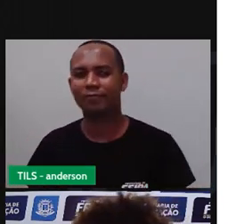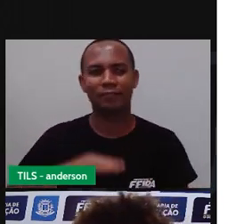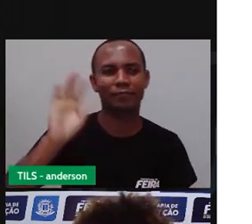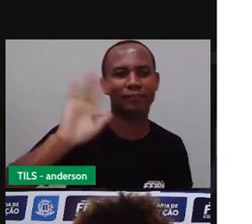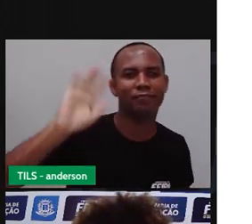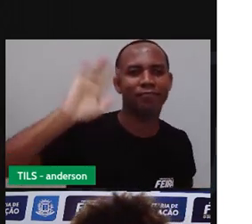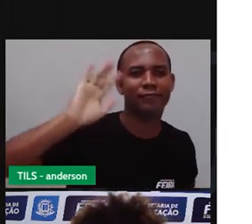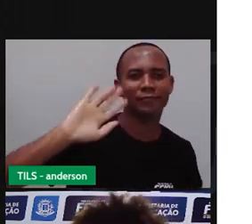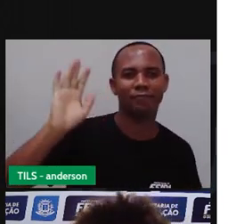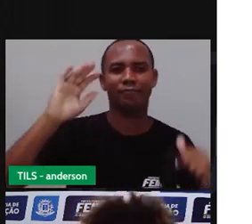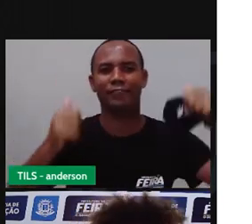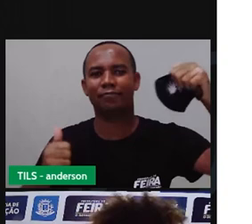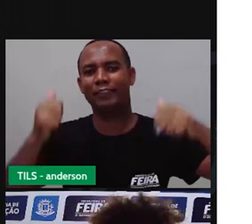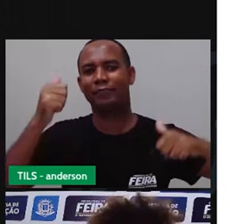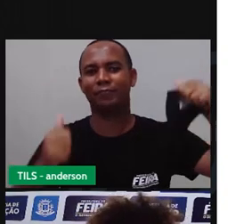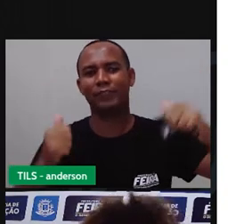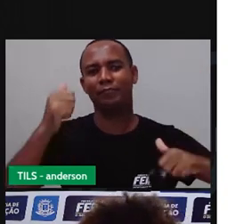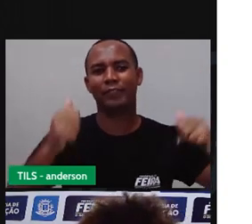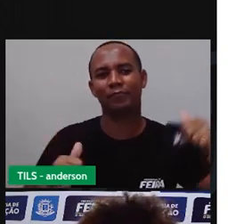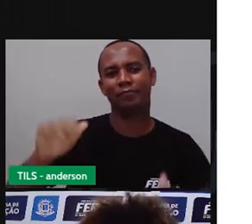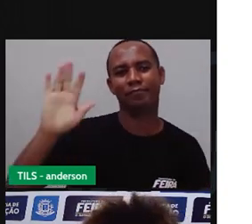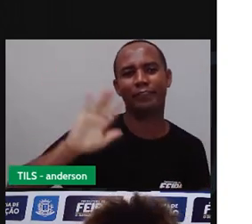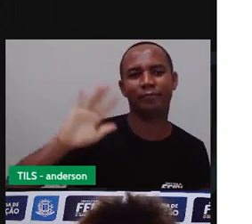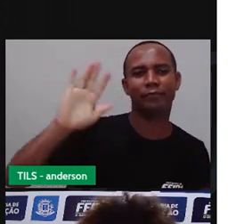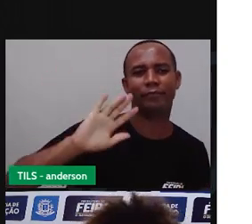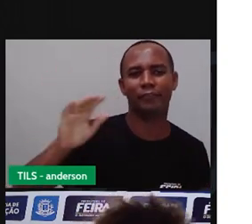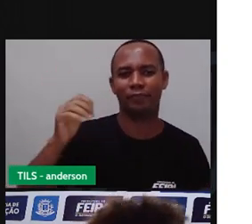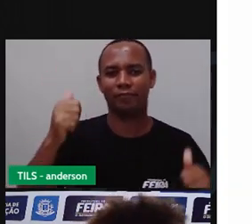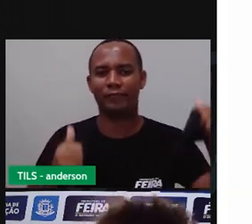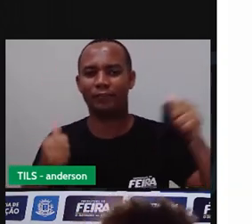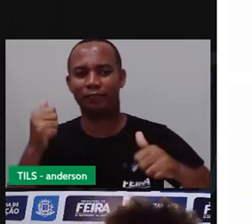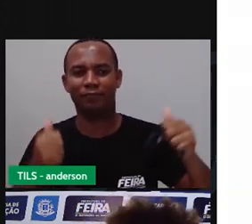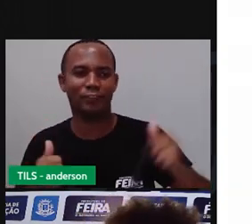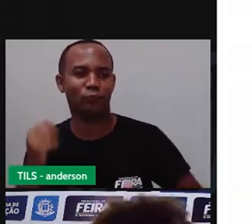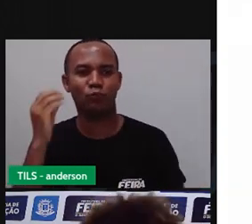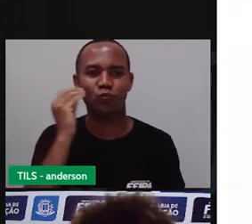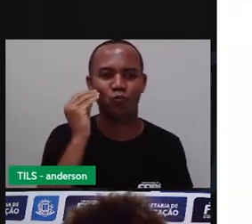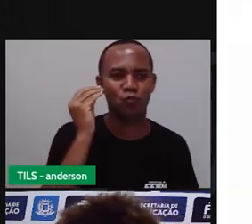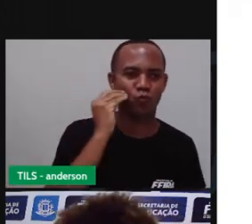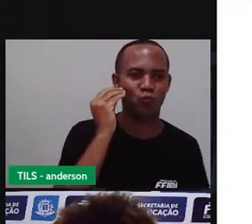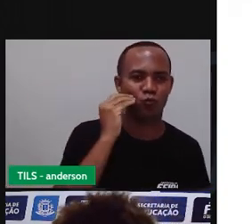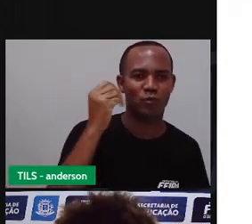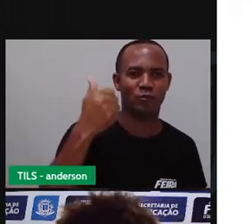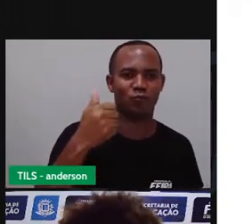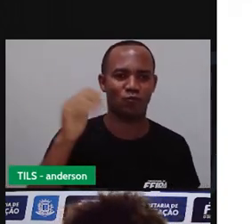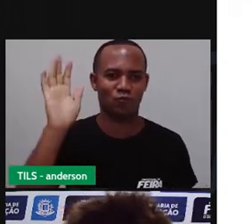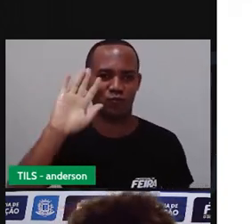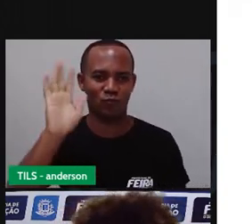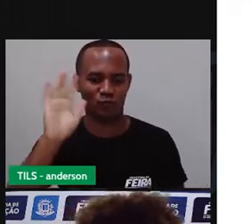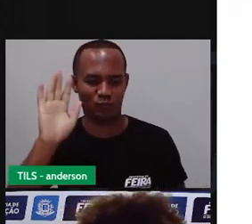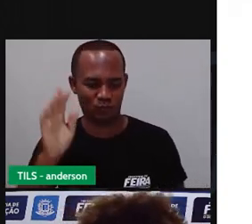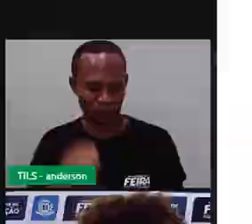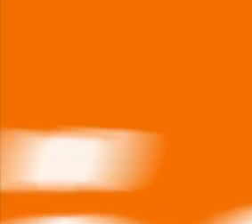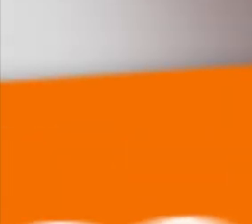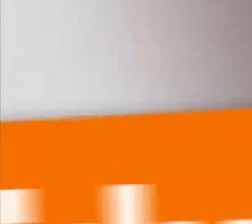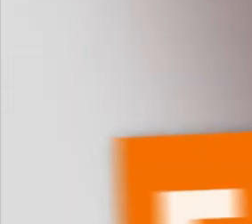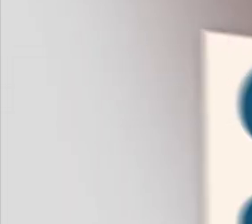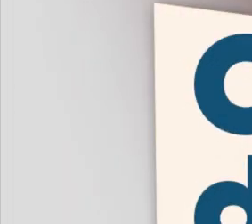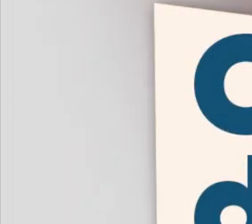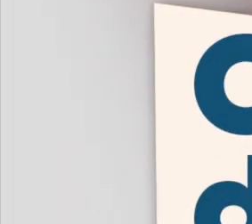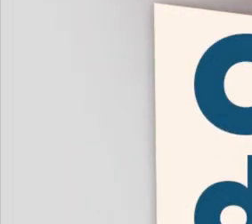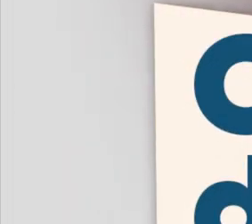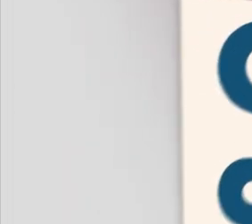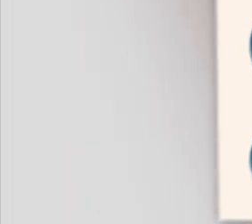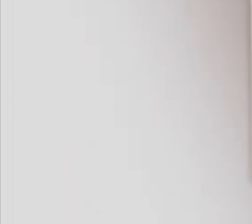tá um beijo no coração e não esqueça os comentários gente manda beijo para não ficar pergunta ficar carente viu cheiro beijo